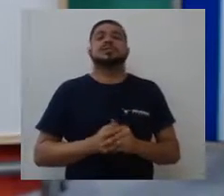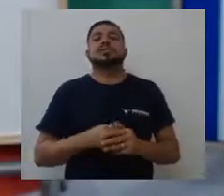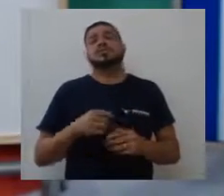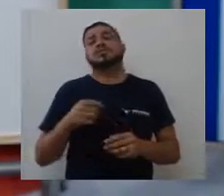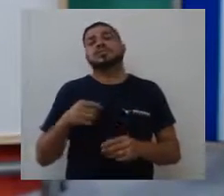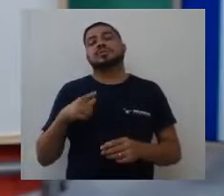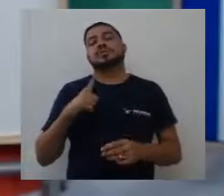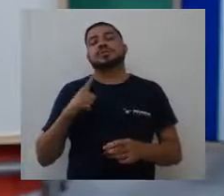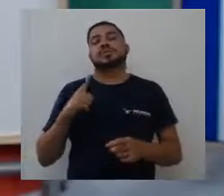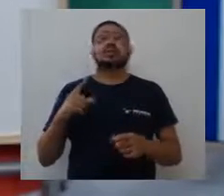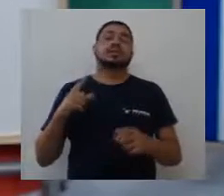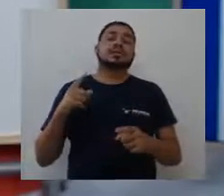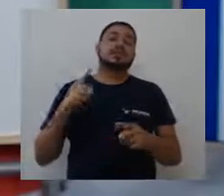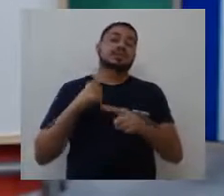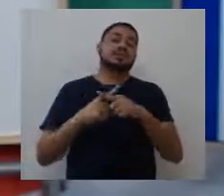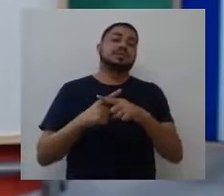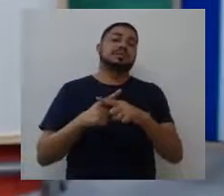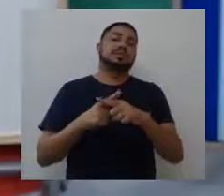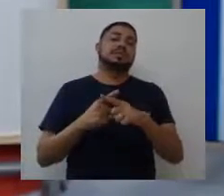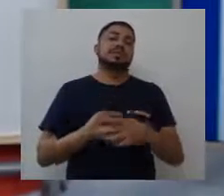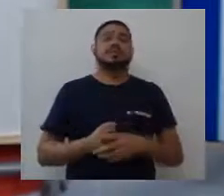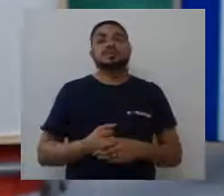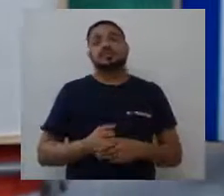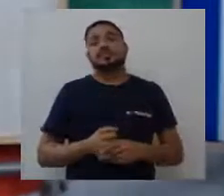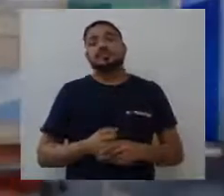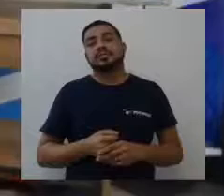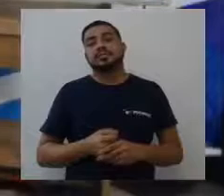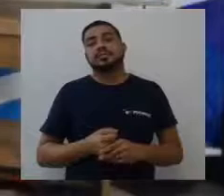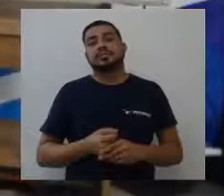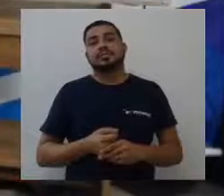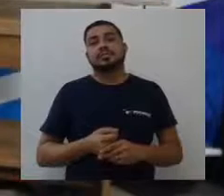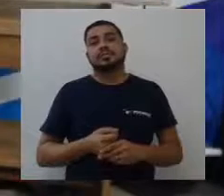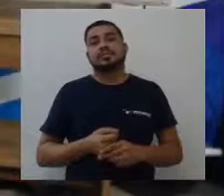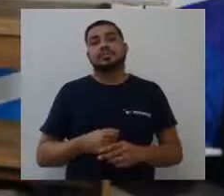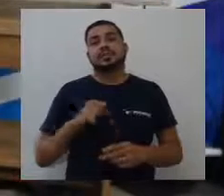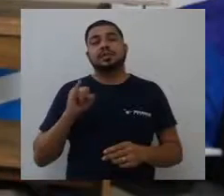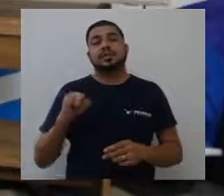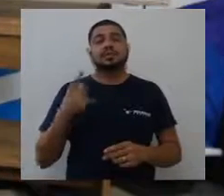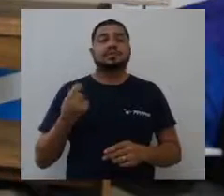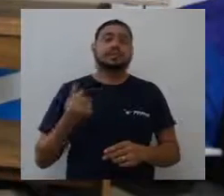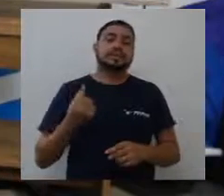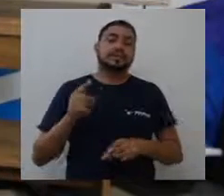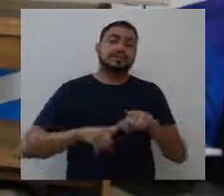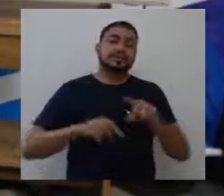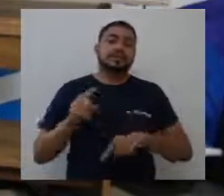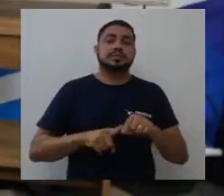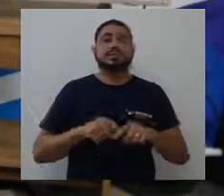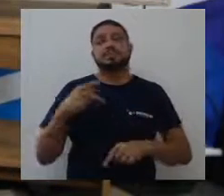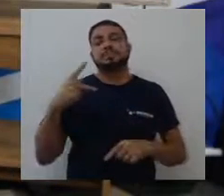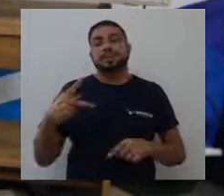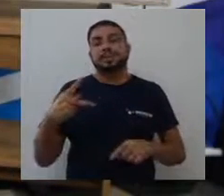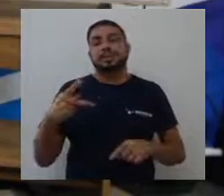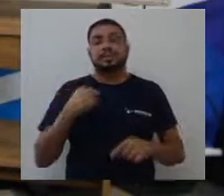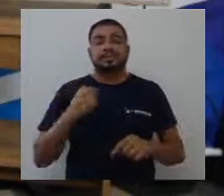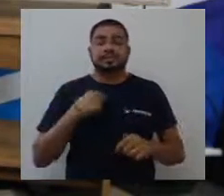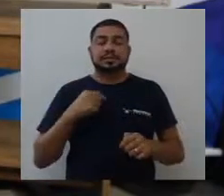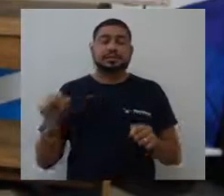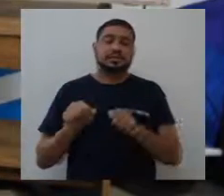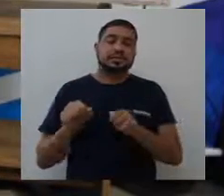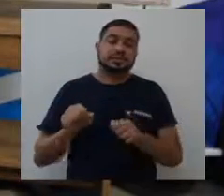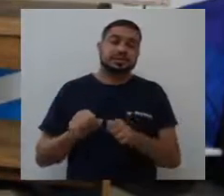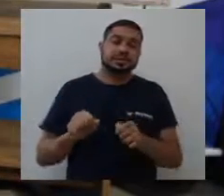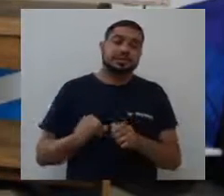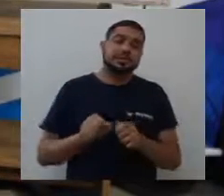fica multiplicado por isso aqui. Gente, presta atenção. Se o preço do produto era P e eu faço